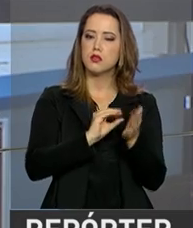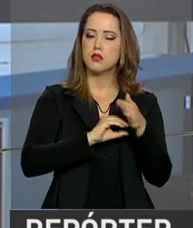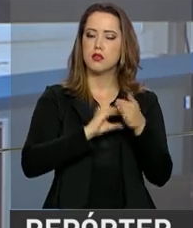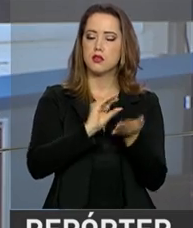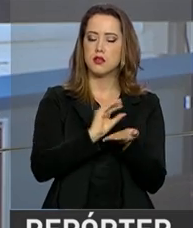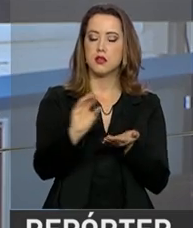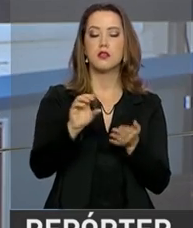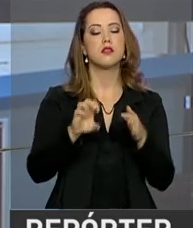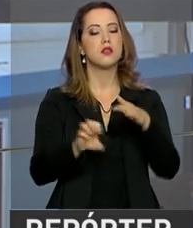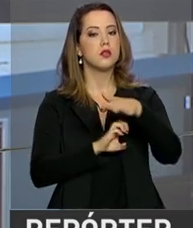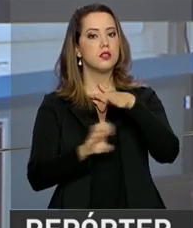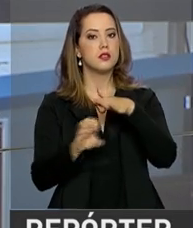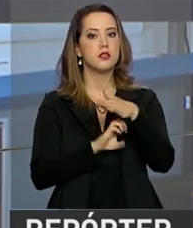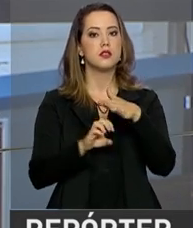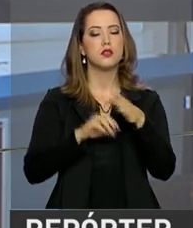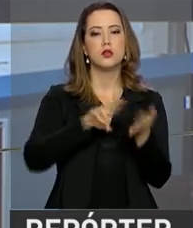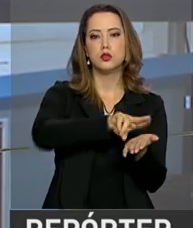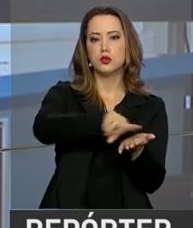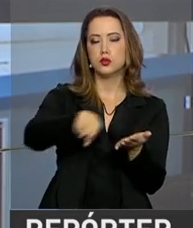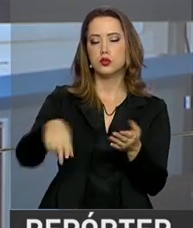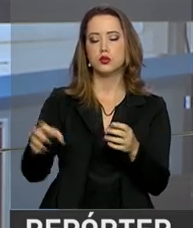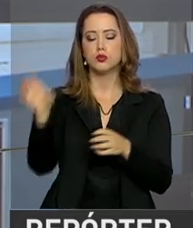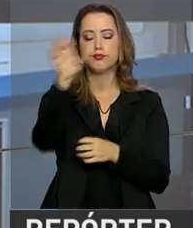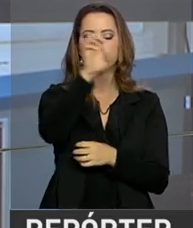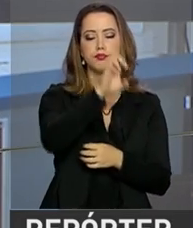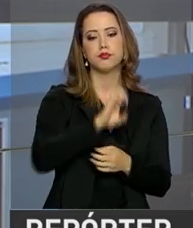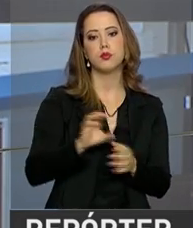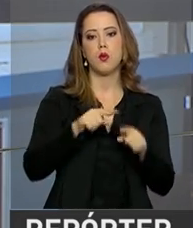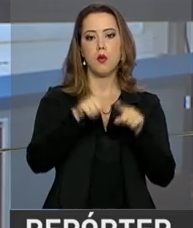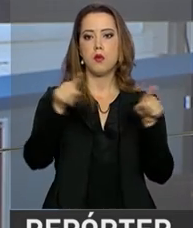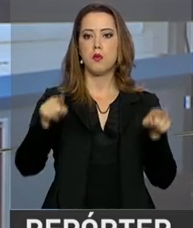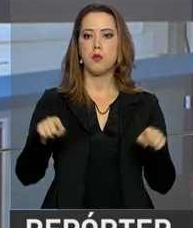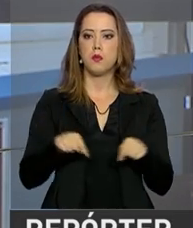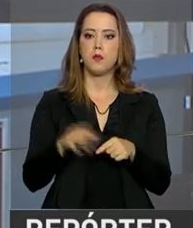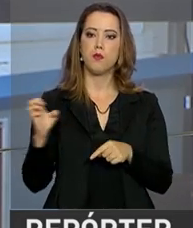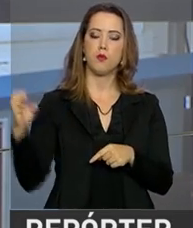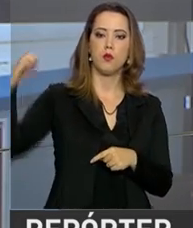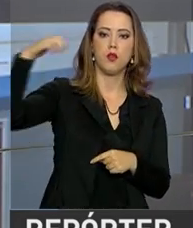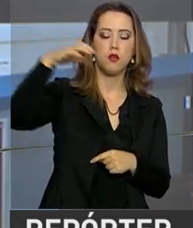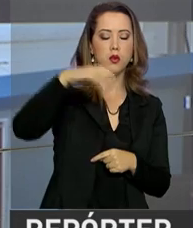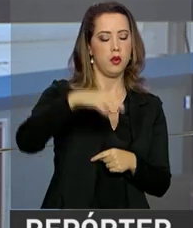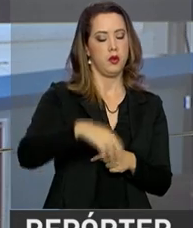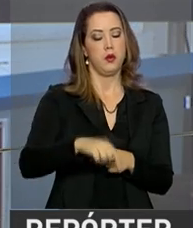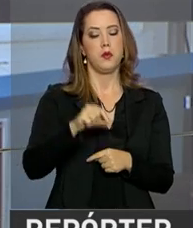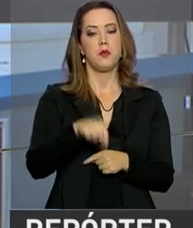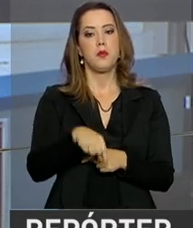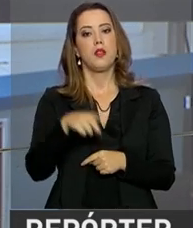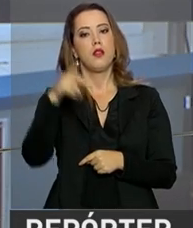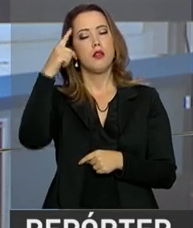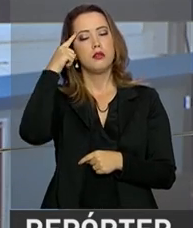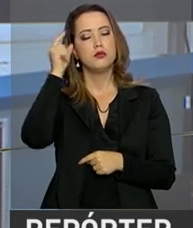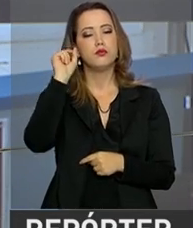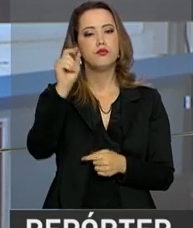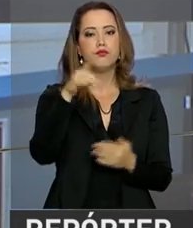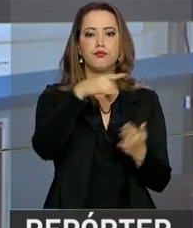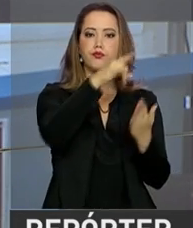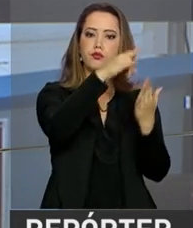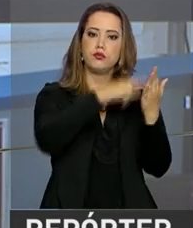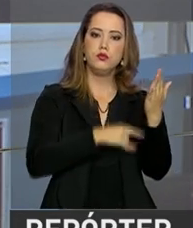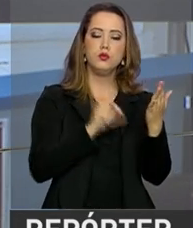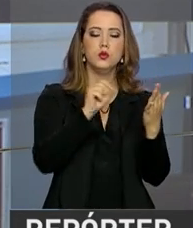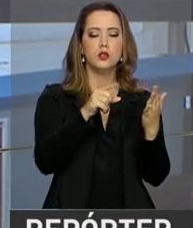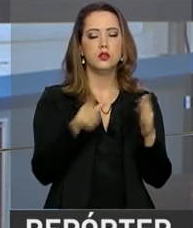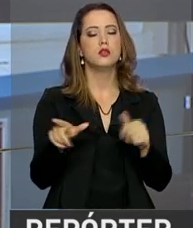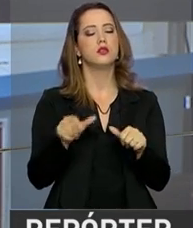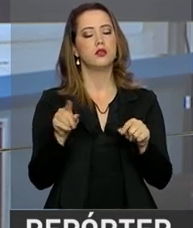Florianópolis e Porto Alegre a ideia é debater sobre o edital e outros documentos jurídicos da concessão dos aeroportos que